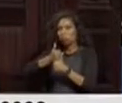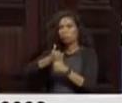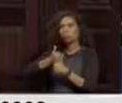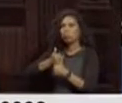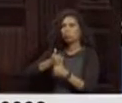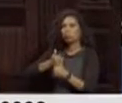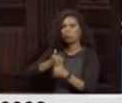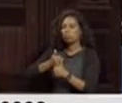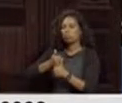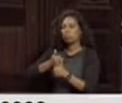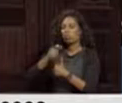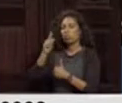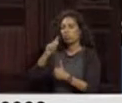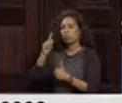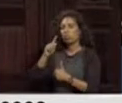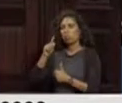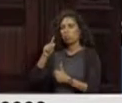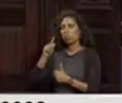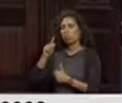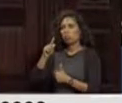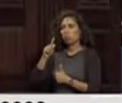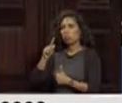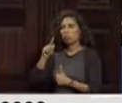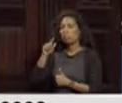um presidente civil,